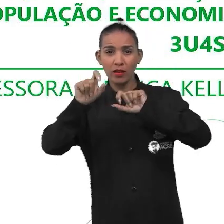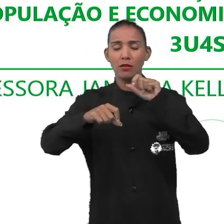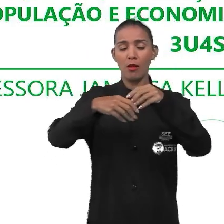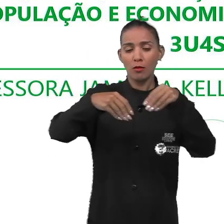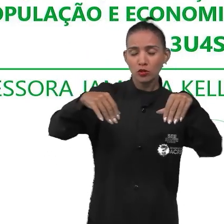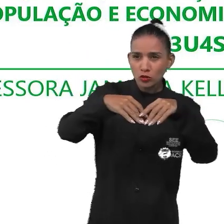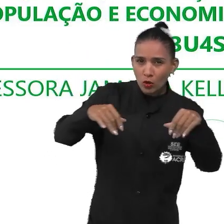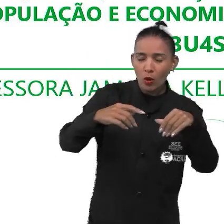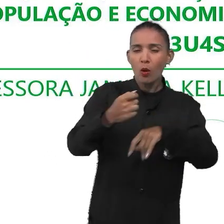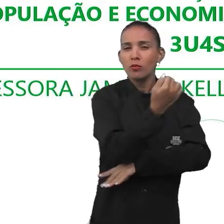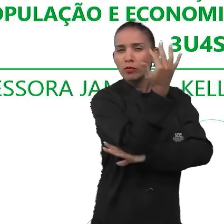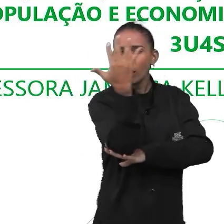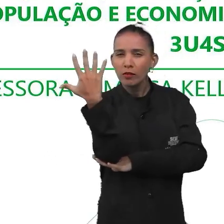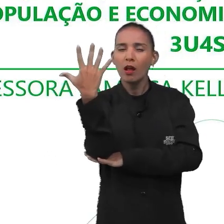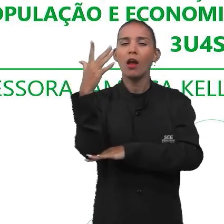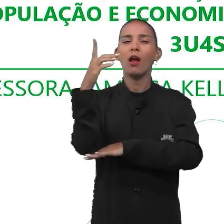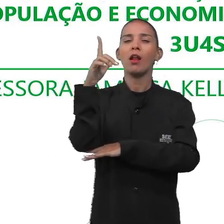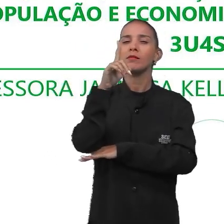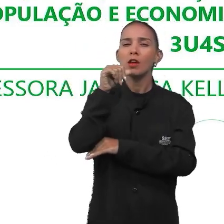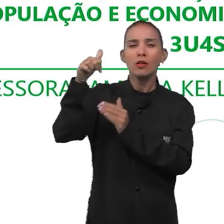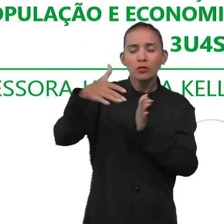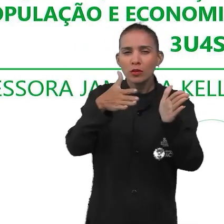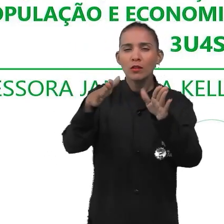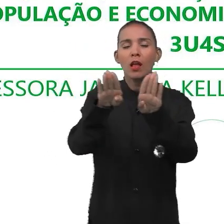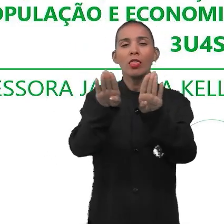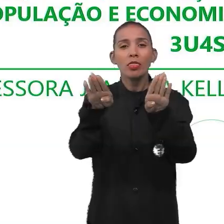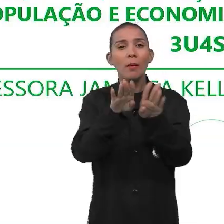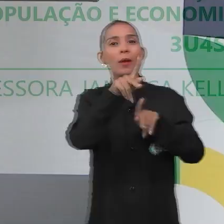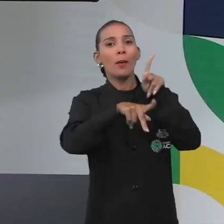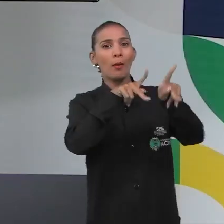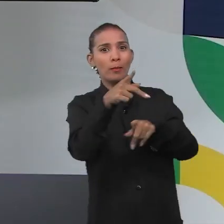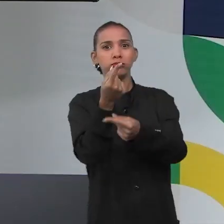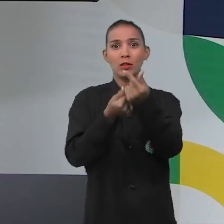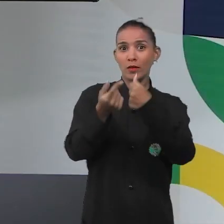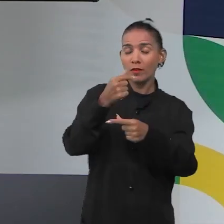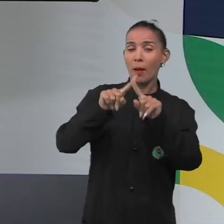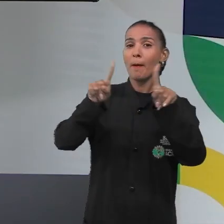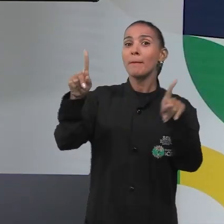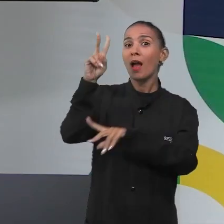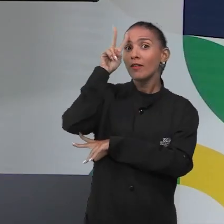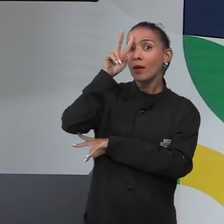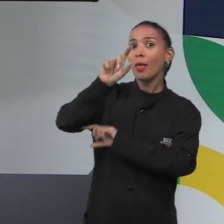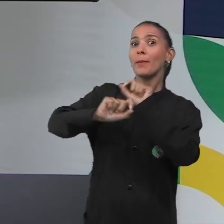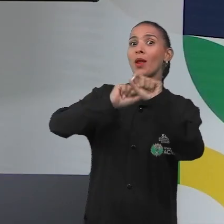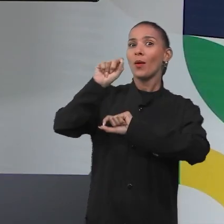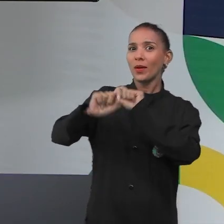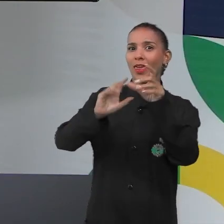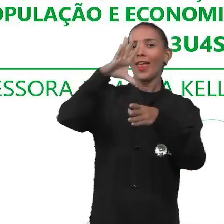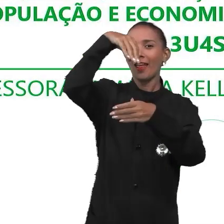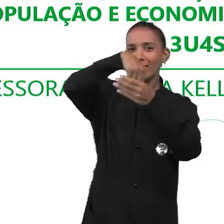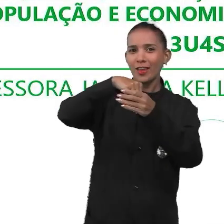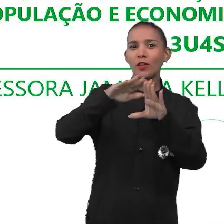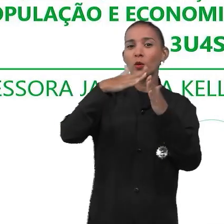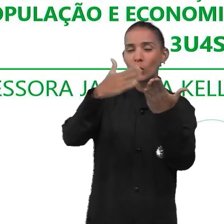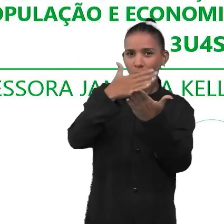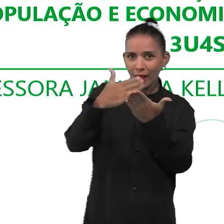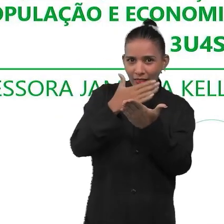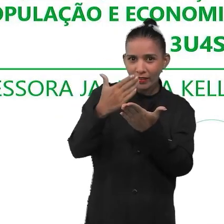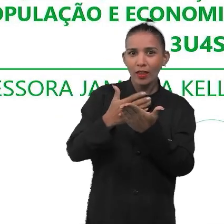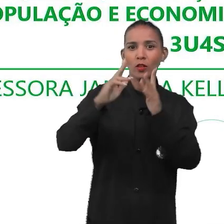vegetação, hidrografia, população e economia. Lembrando que a nossa aula está no caderno A Humanidade e a